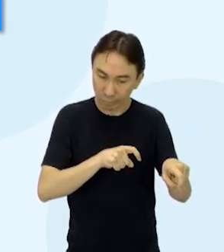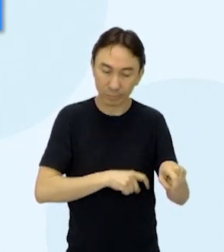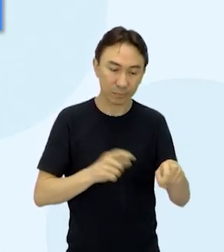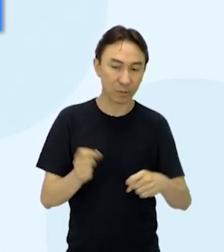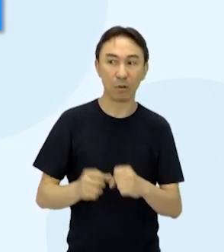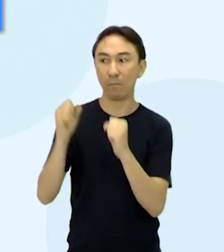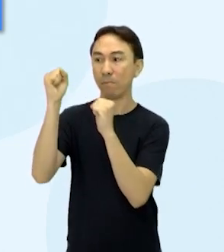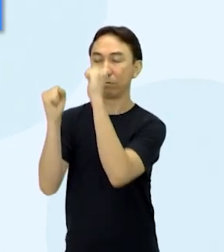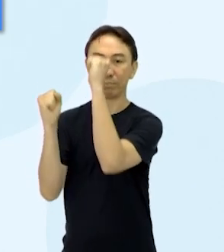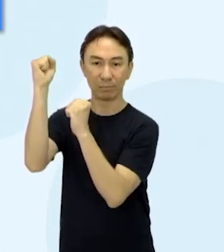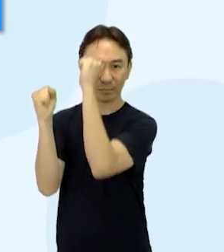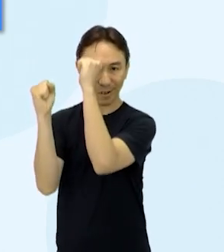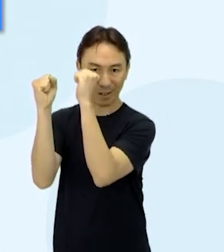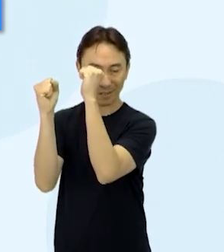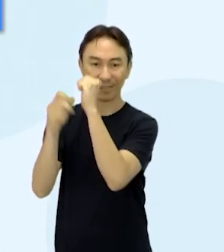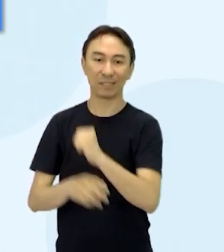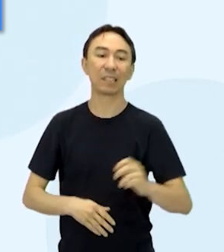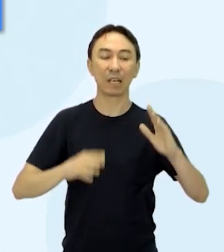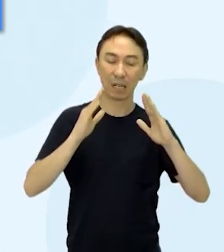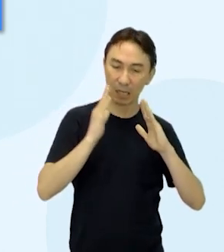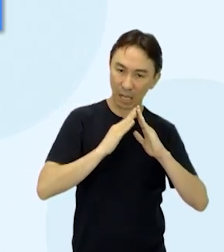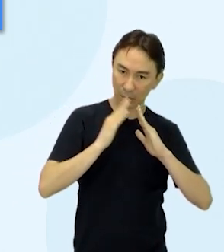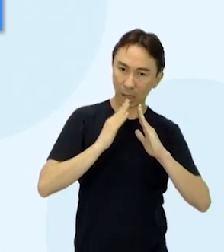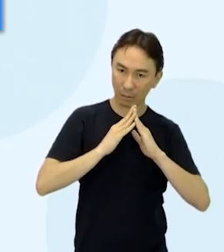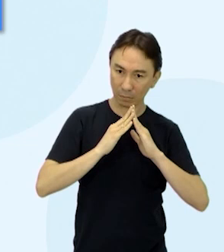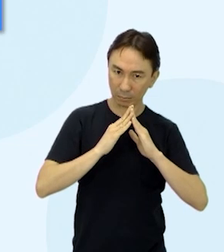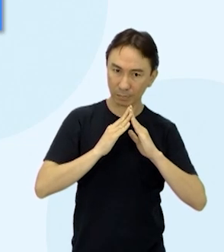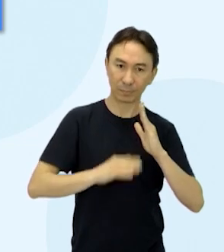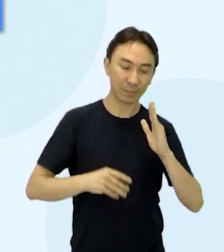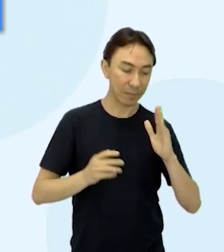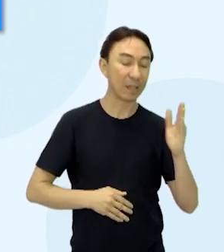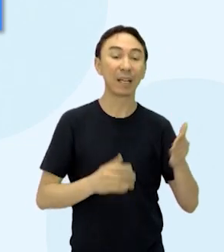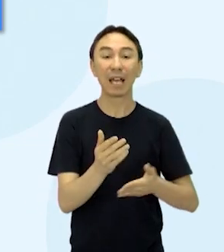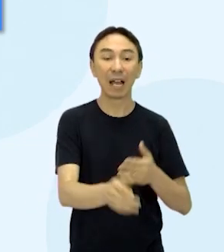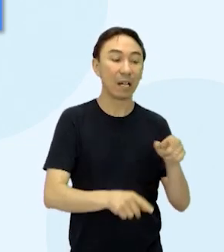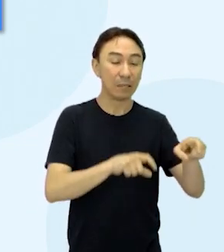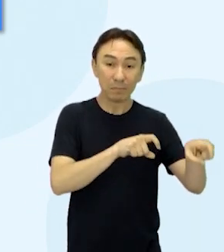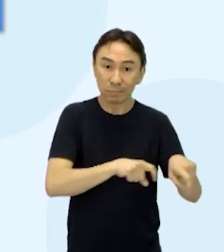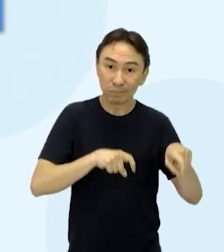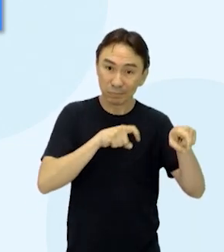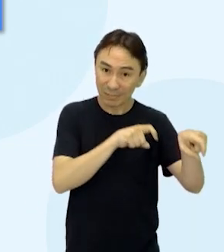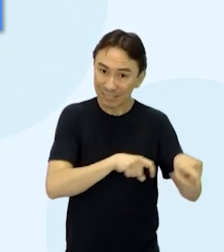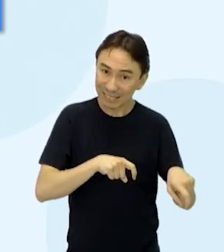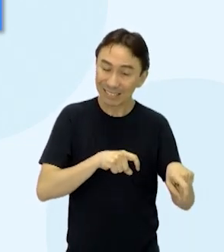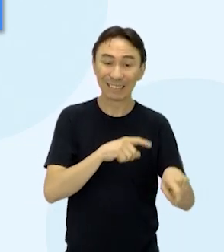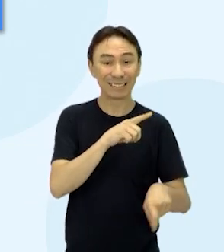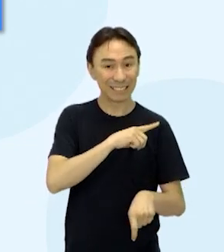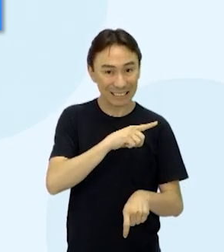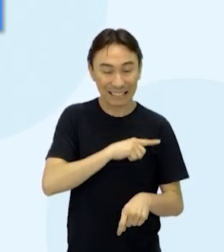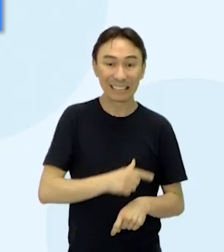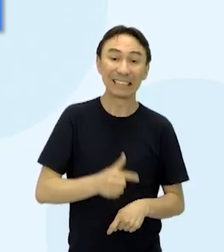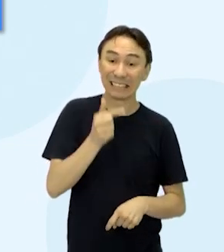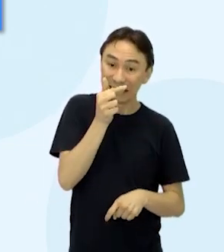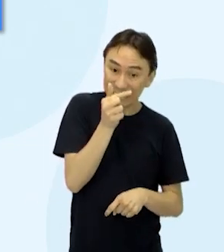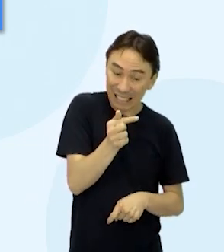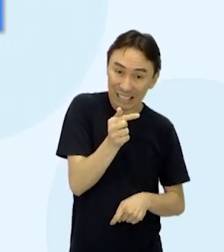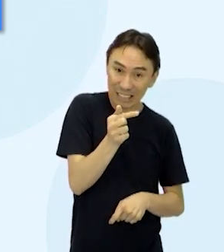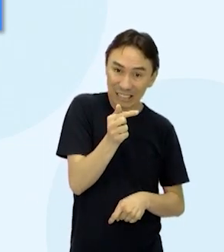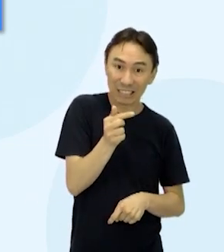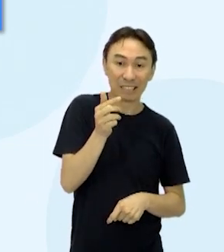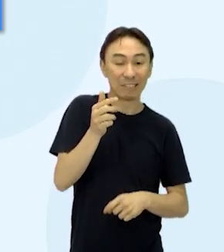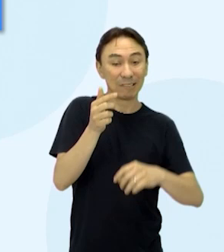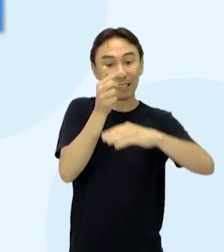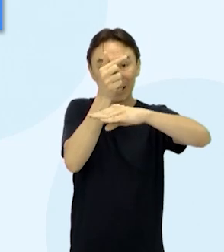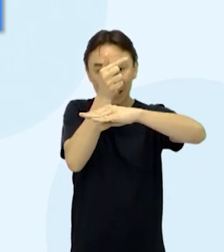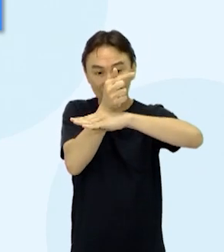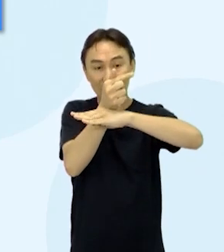O setor agrícola representa cerca de 7/10 de toda a água doce consumida no